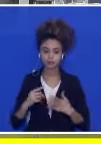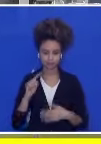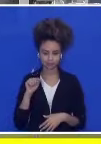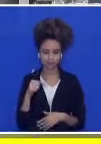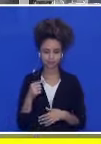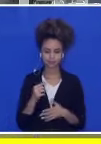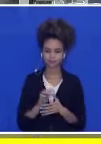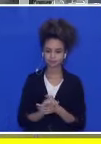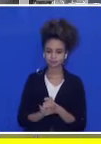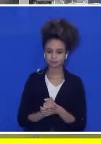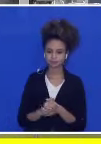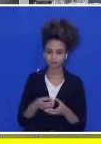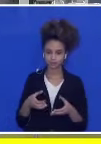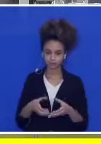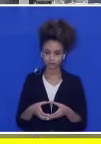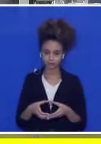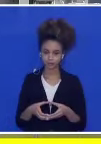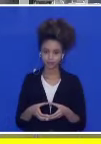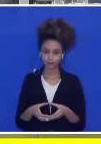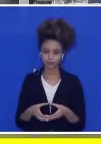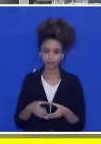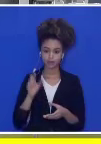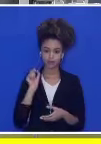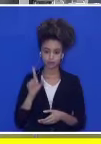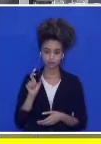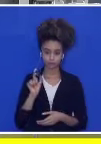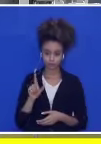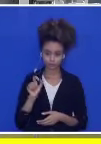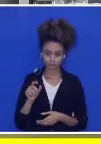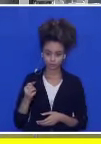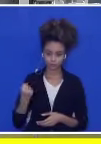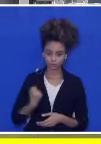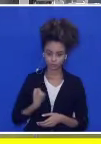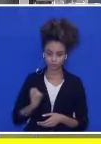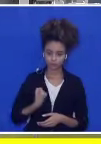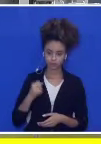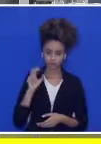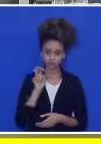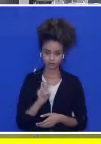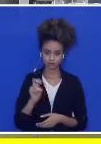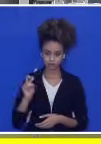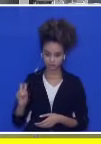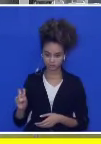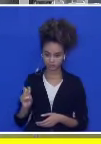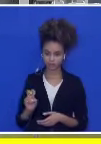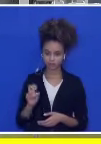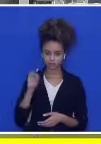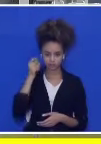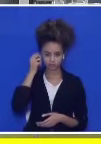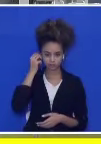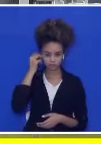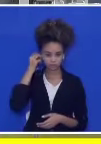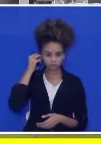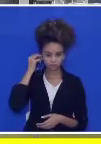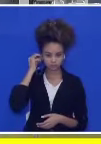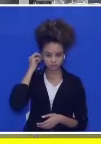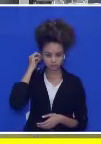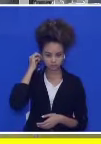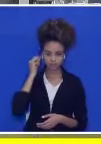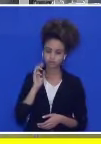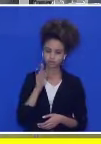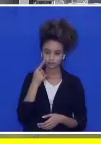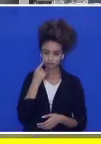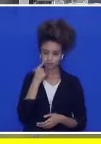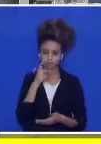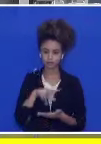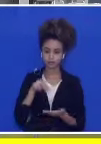Logo em seguida. Bola azul, número 55. Azul, 55. Já